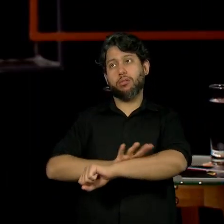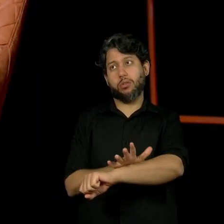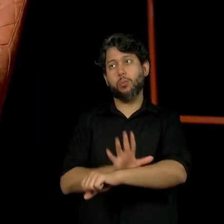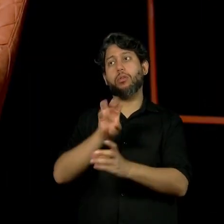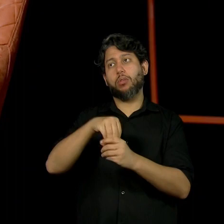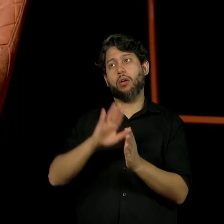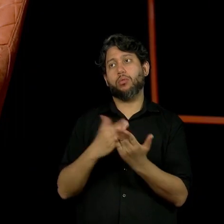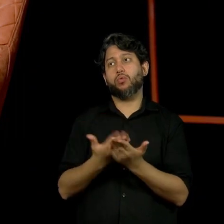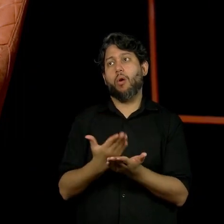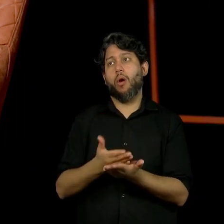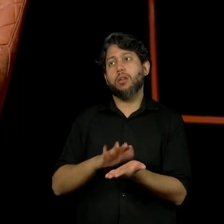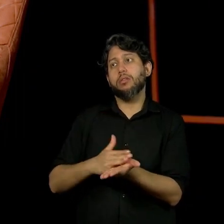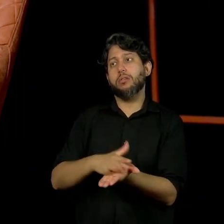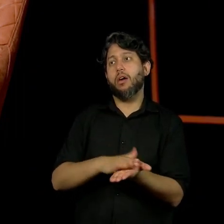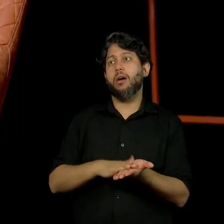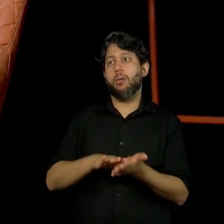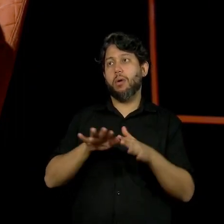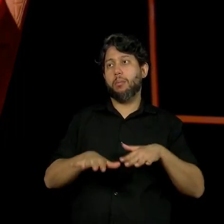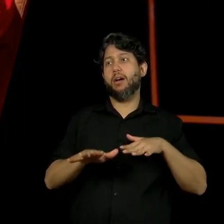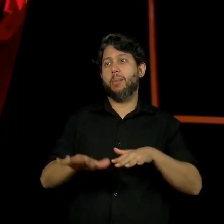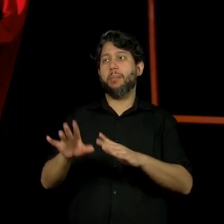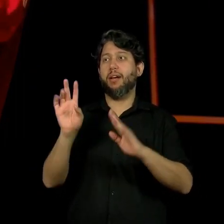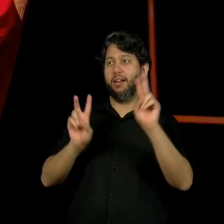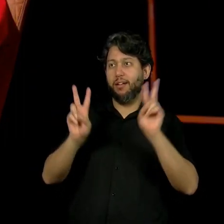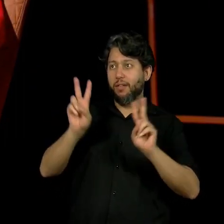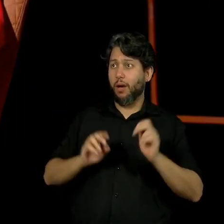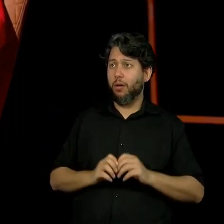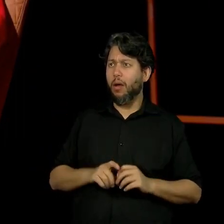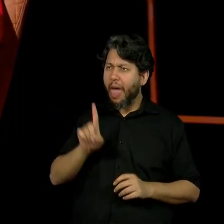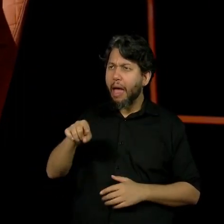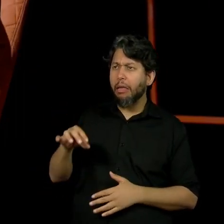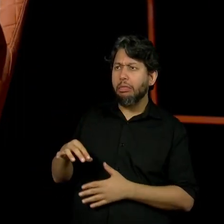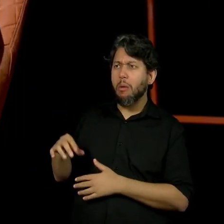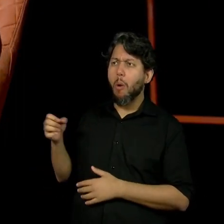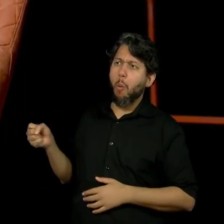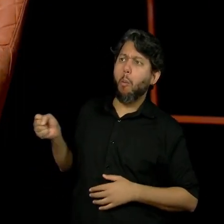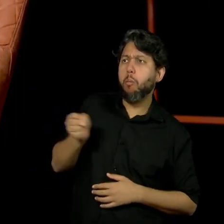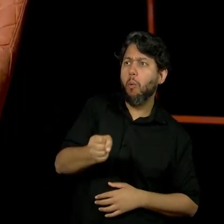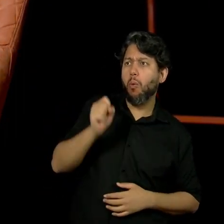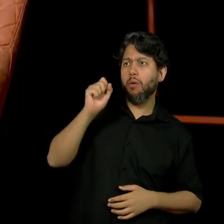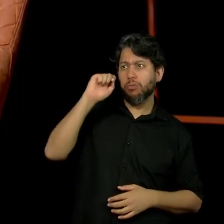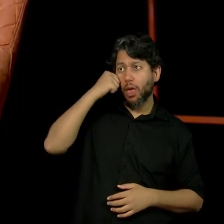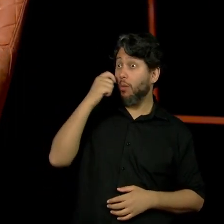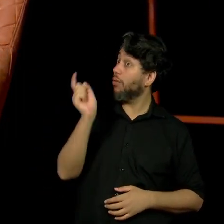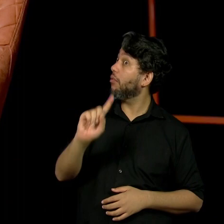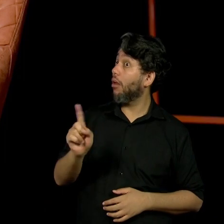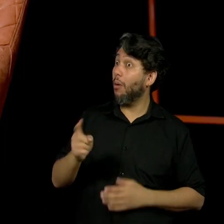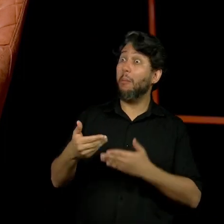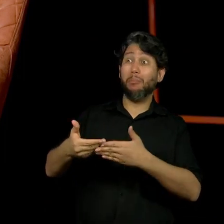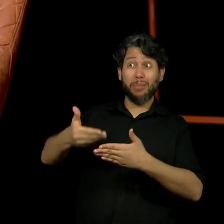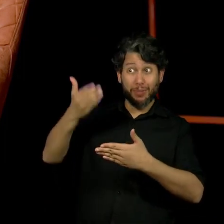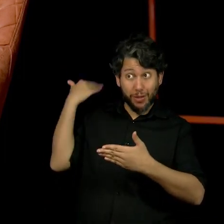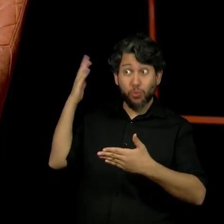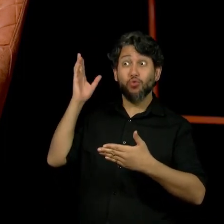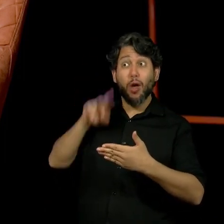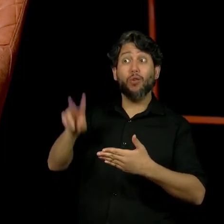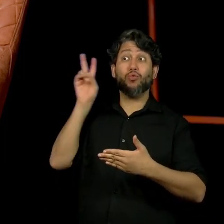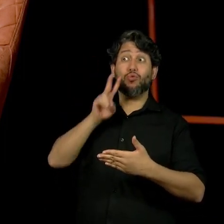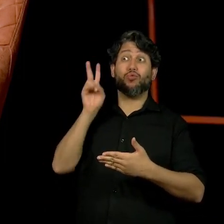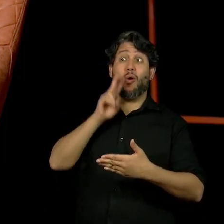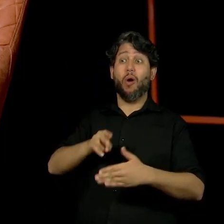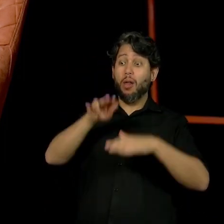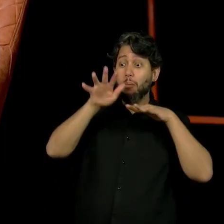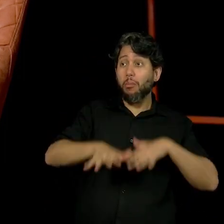é nada que o negro é que tem que estar dirigindo, não é isso aí. É não apagar o protagonismo negro nas